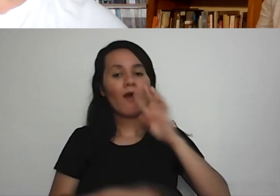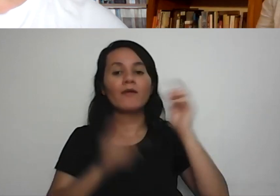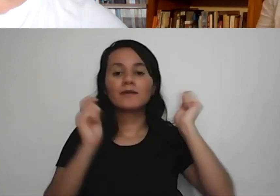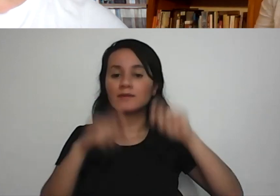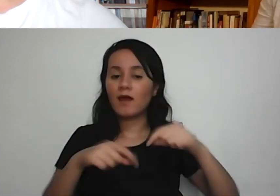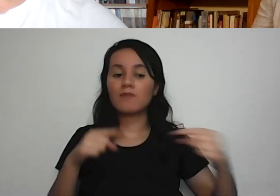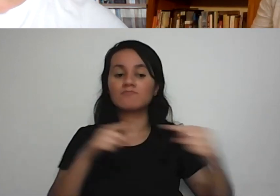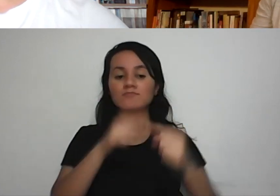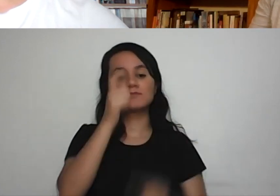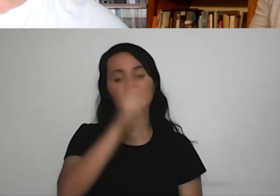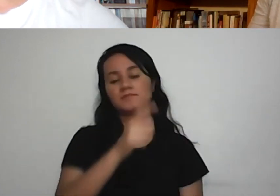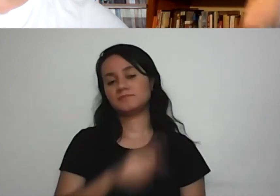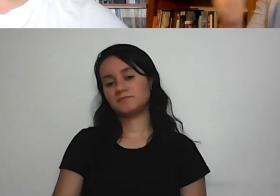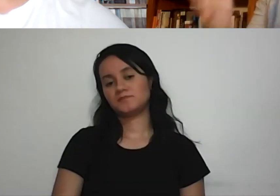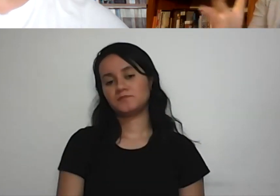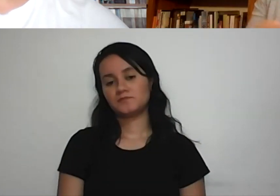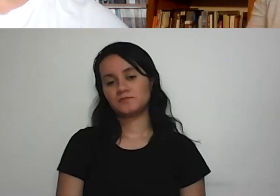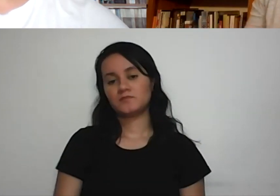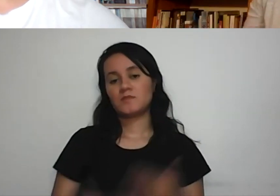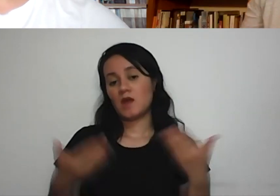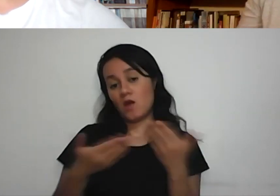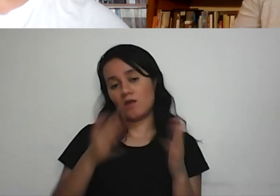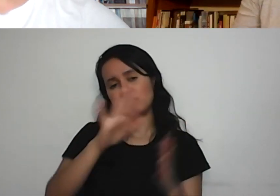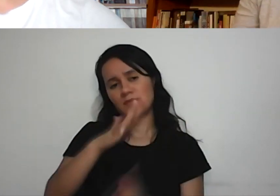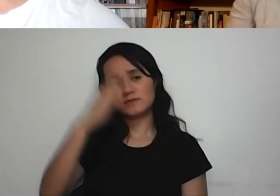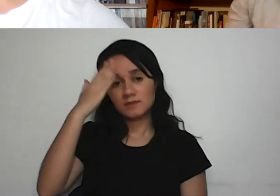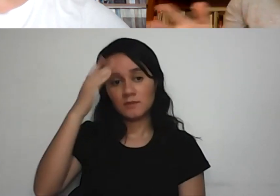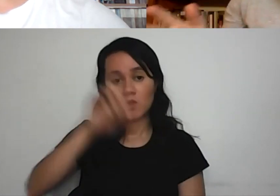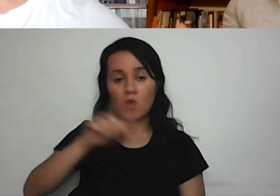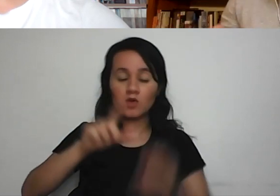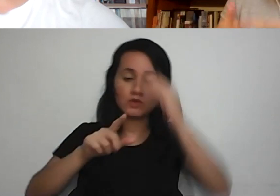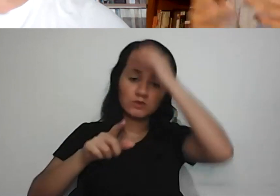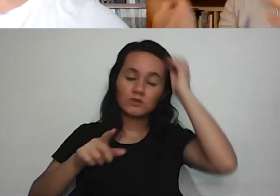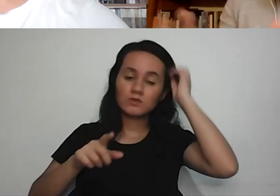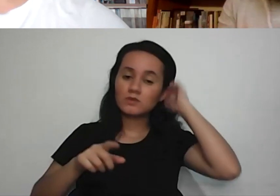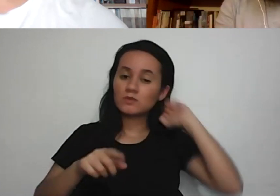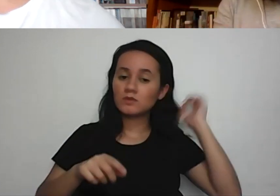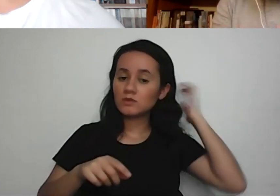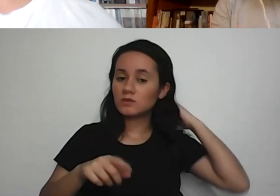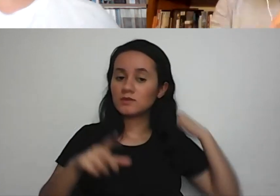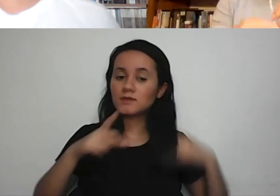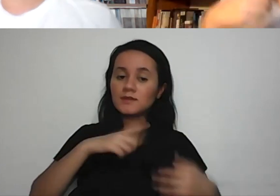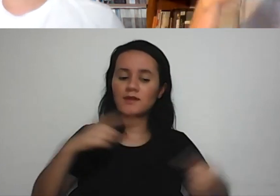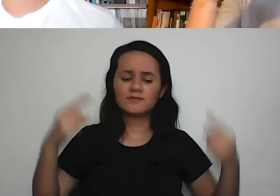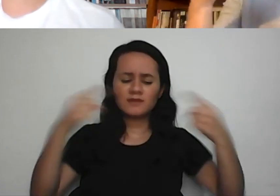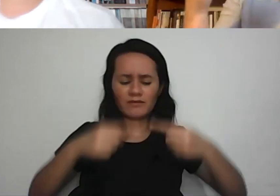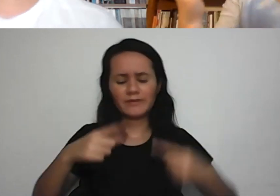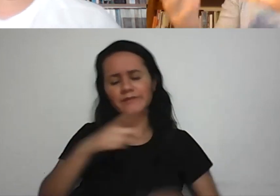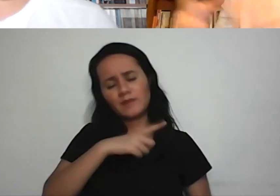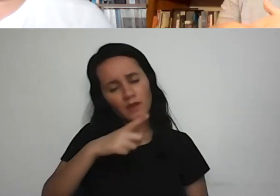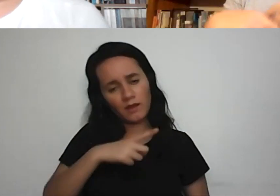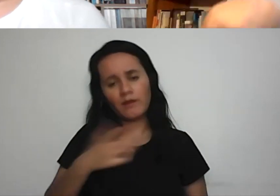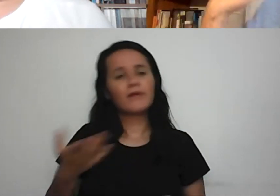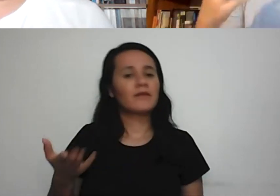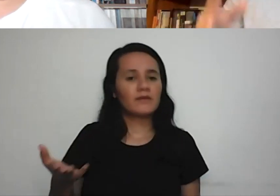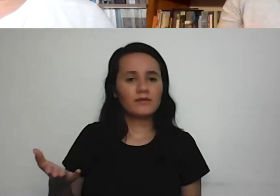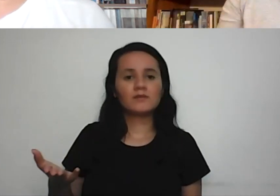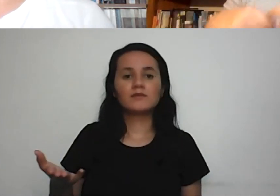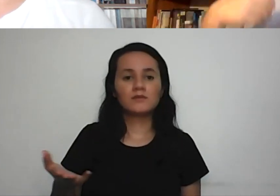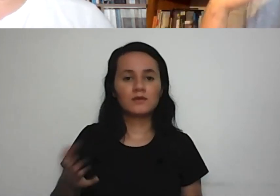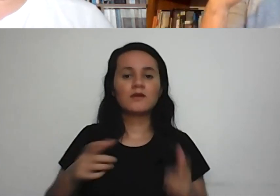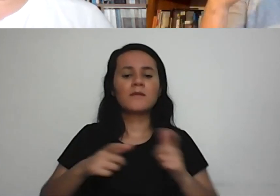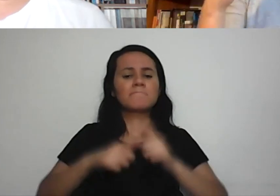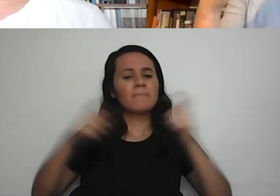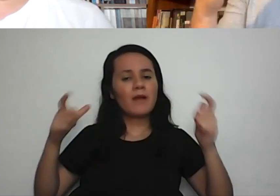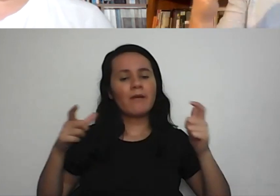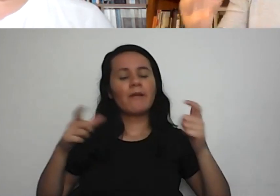ser interessante. Agora, tudo isso, lógico, passa por esses desafios todos que a gente falou de, né, maior